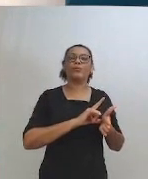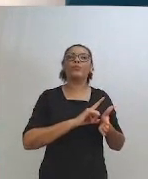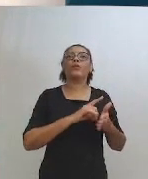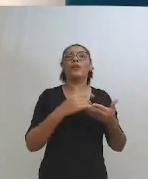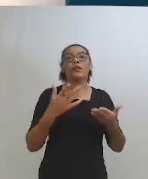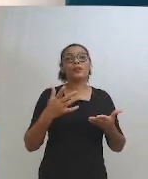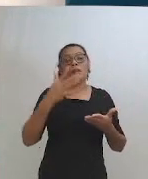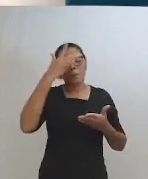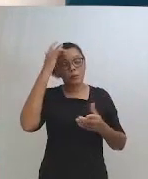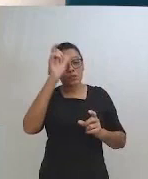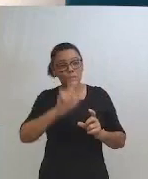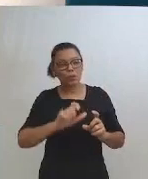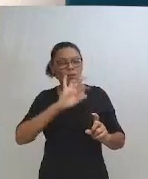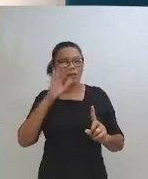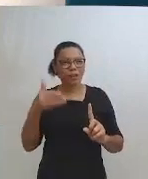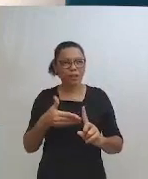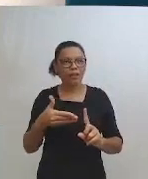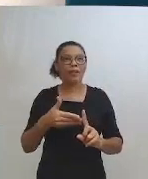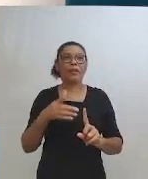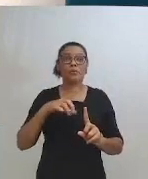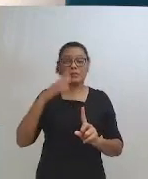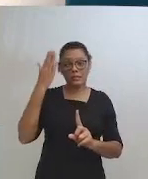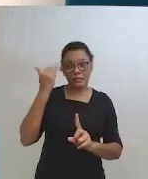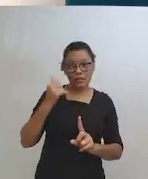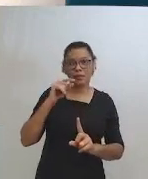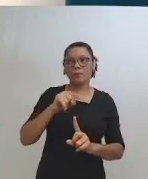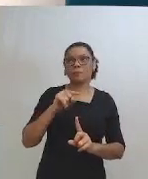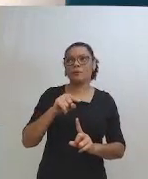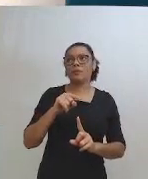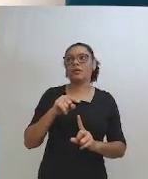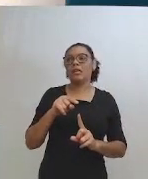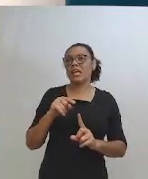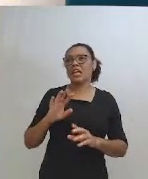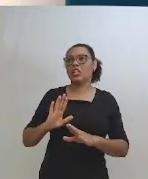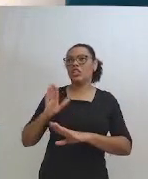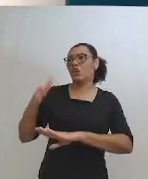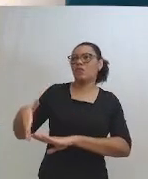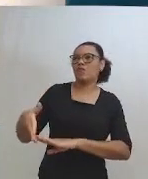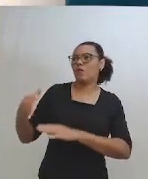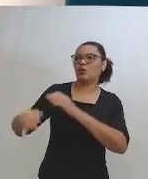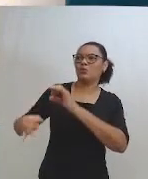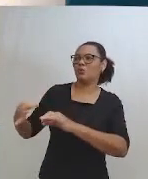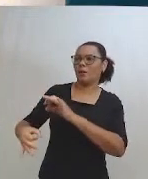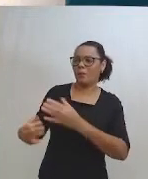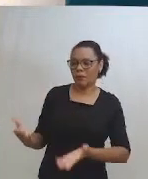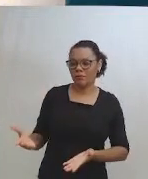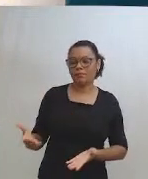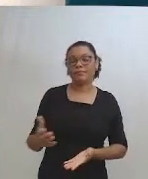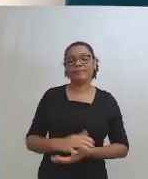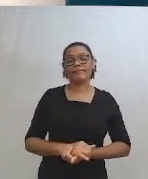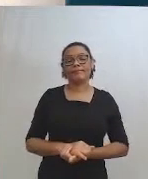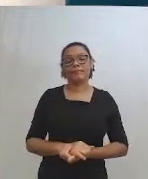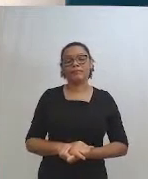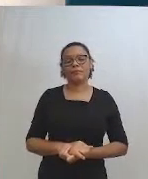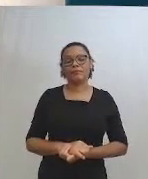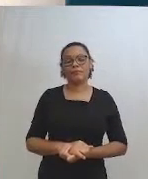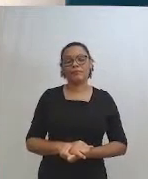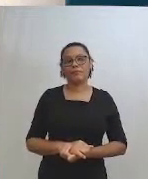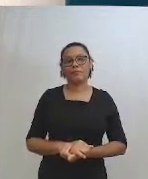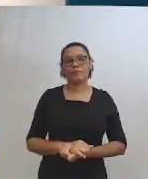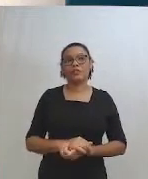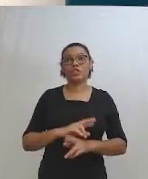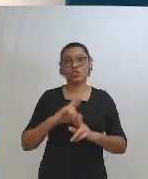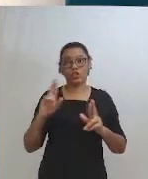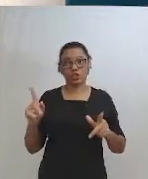e tem ciência da imputação, pois chegou a comparecer à sessão de julgamento. Com efeito, diferentemente da hipótese em que o acusado ignora